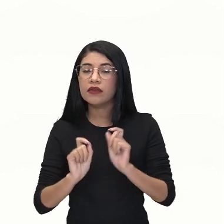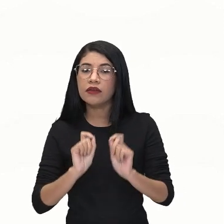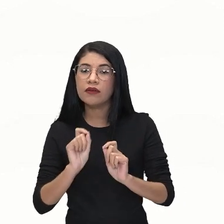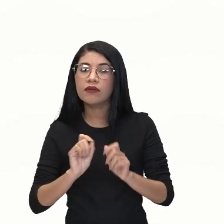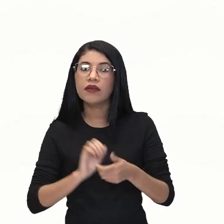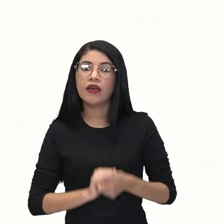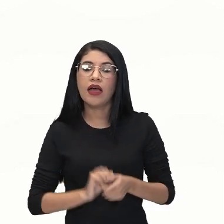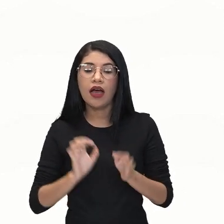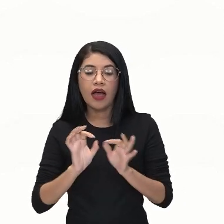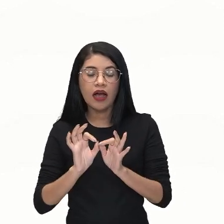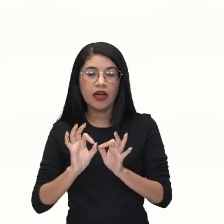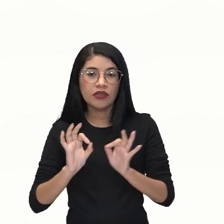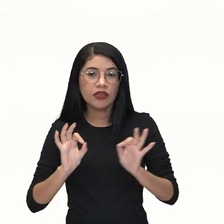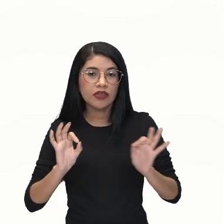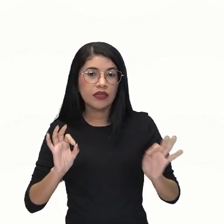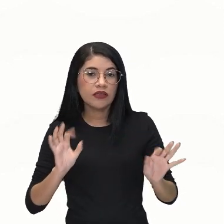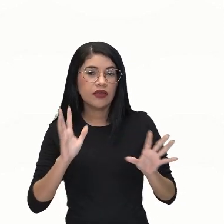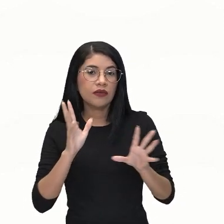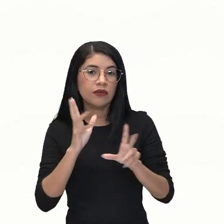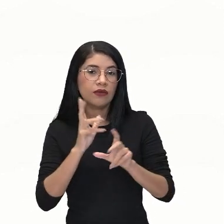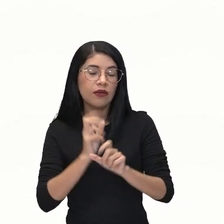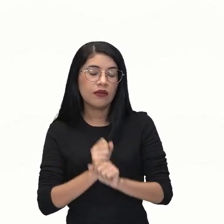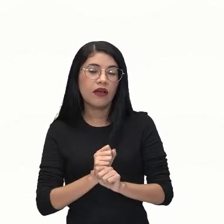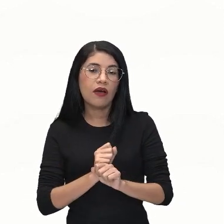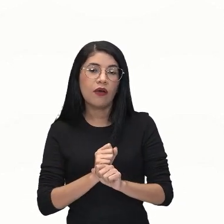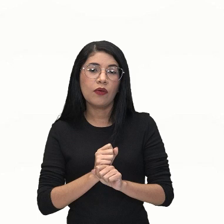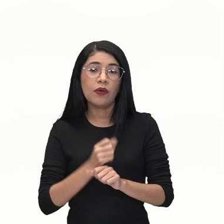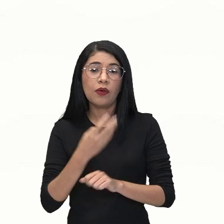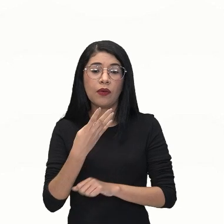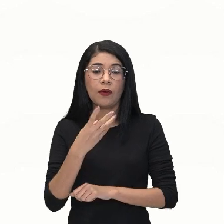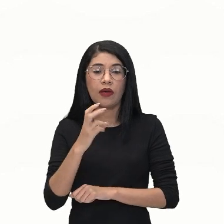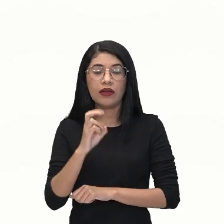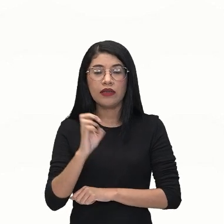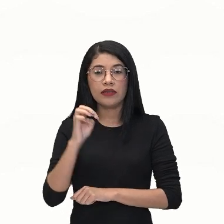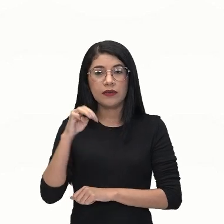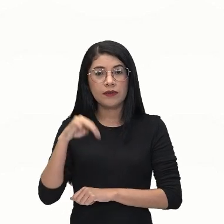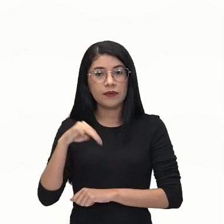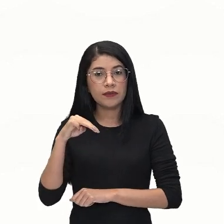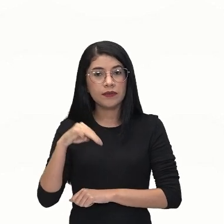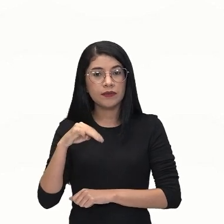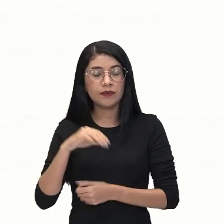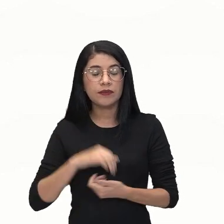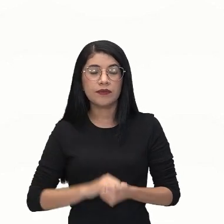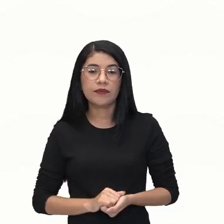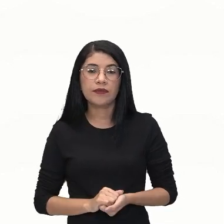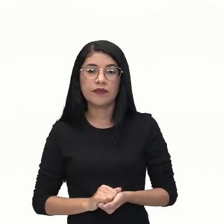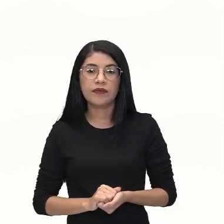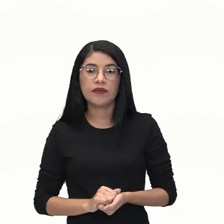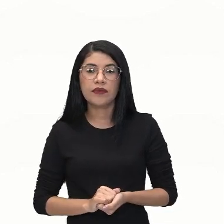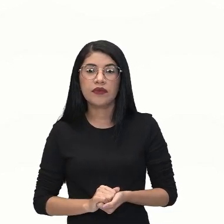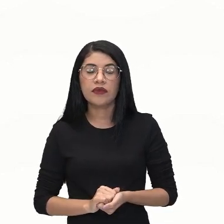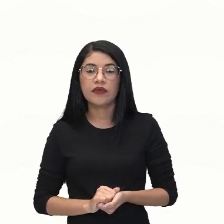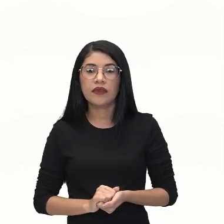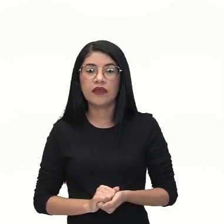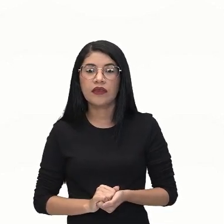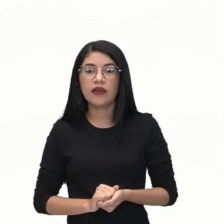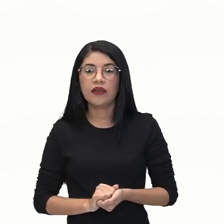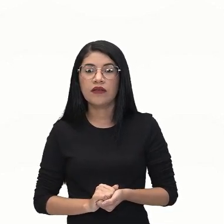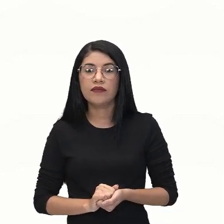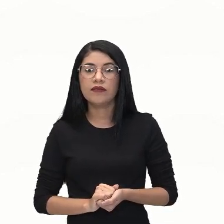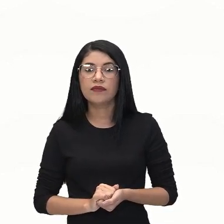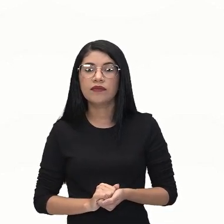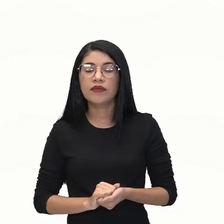a distância percorrida em 45 minutos. Ou seja, a gente vai percorrer aqui,